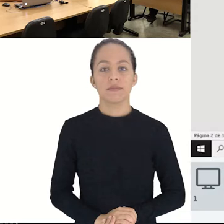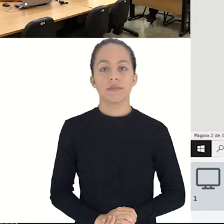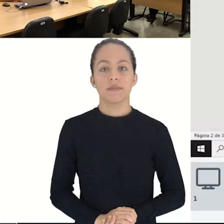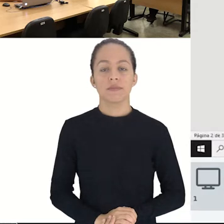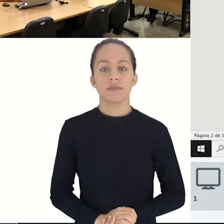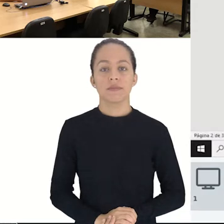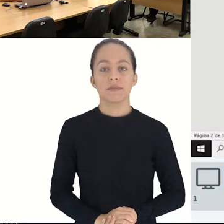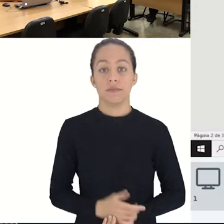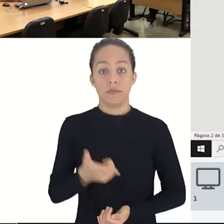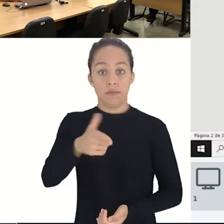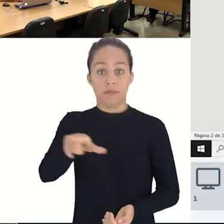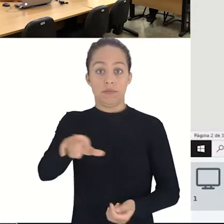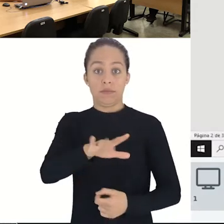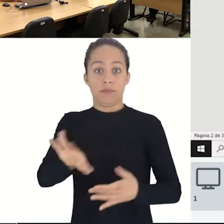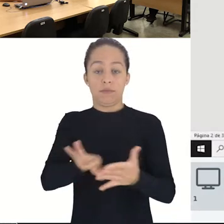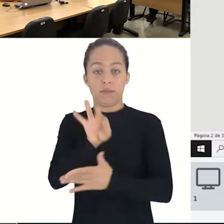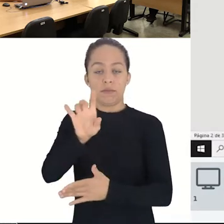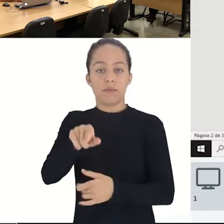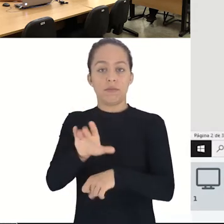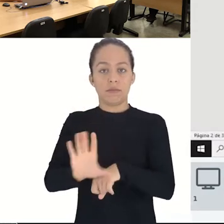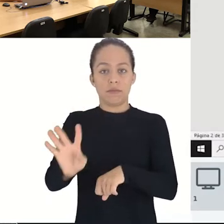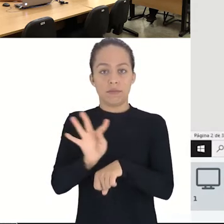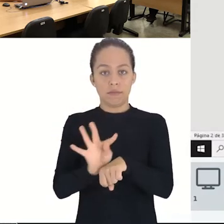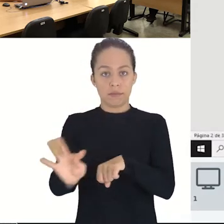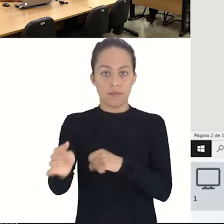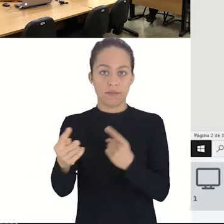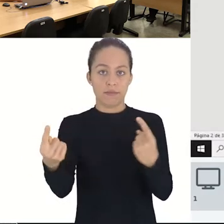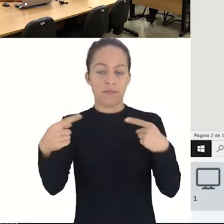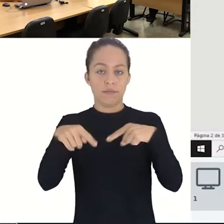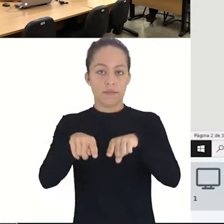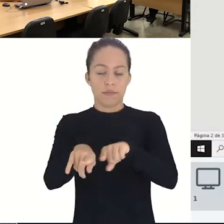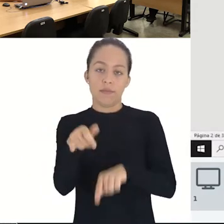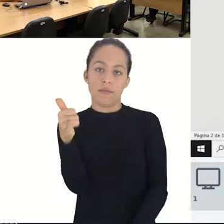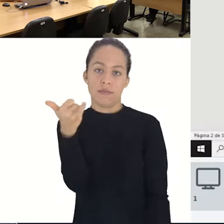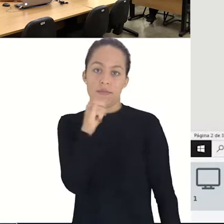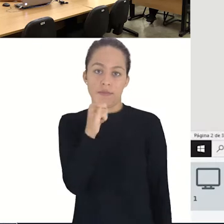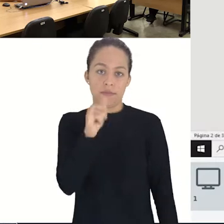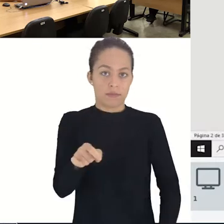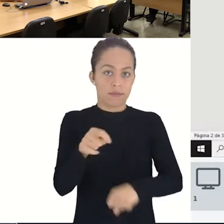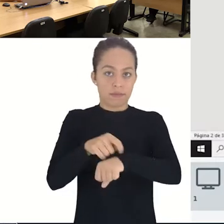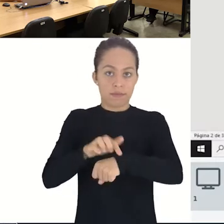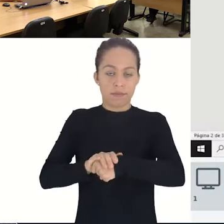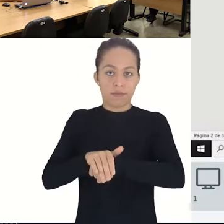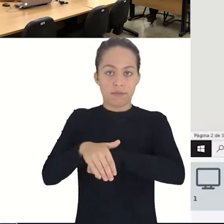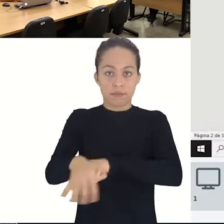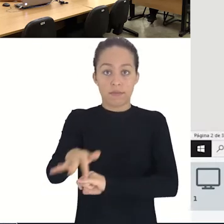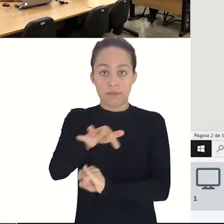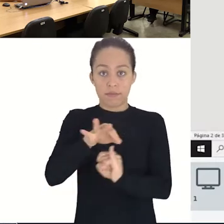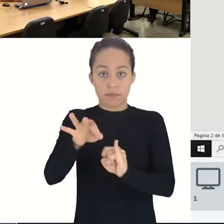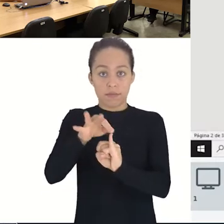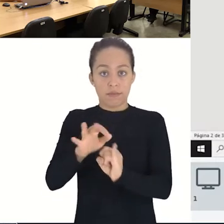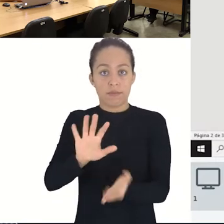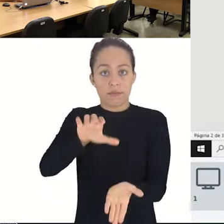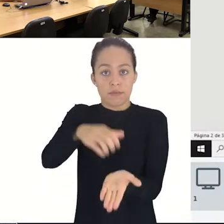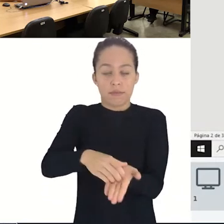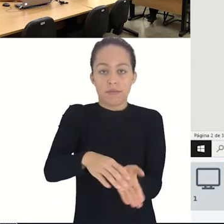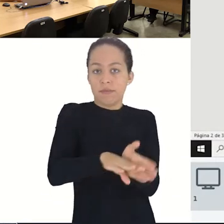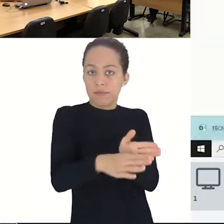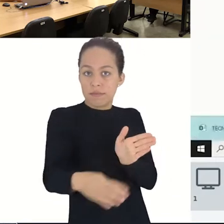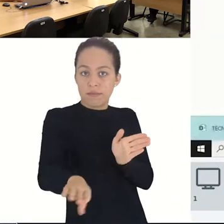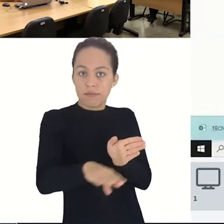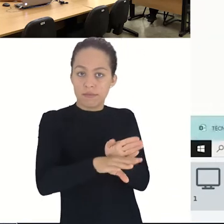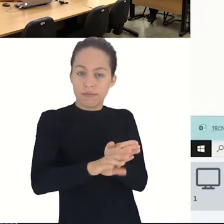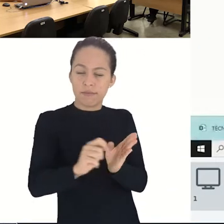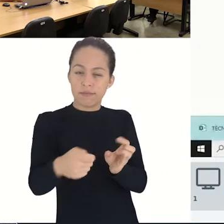é o próximo sorteio é o técnico concomitante em eletrotécnica noturno do campus São